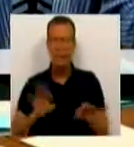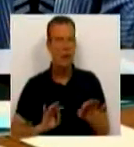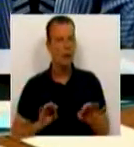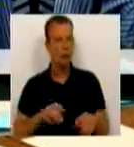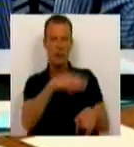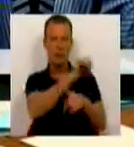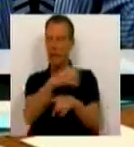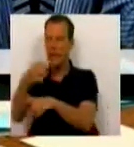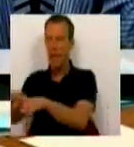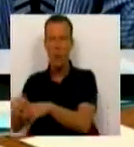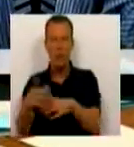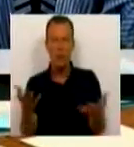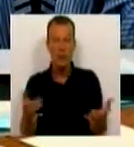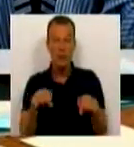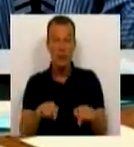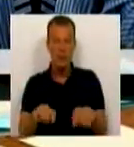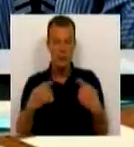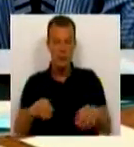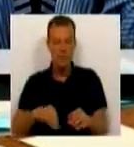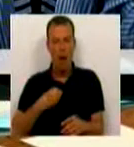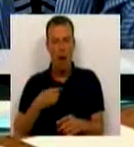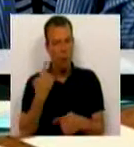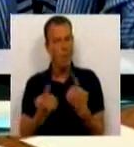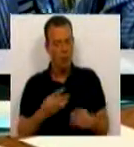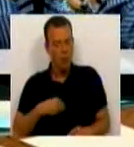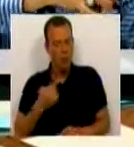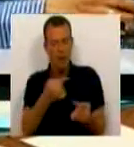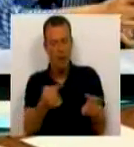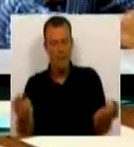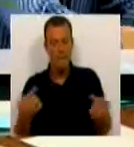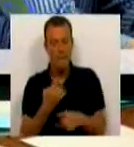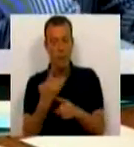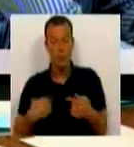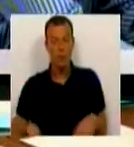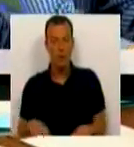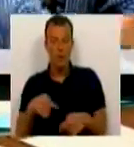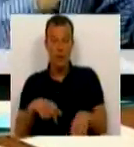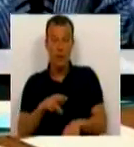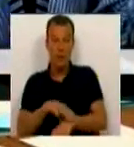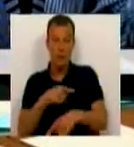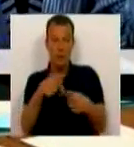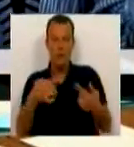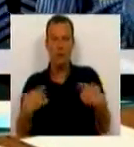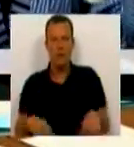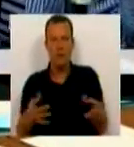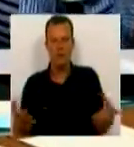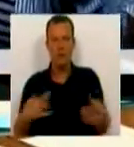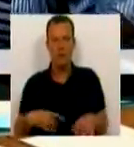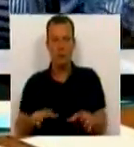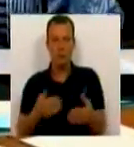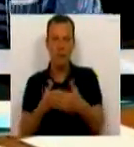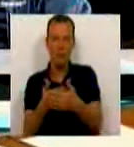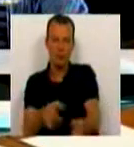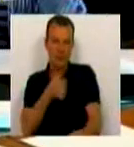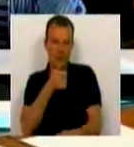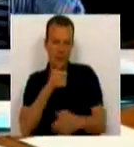E aqui também há alguma preocupação, porque os dirigentes terão aqui um papel muito importante no processo de decisão.